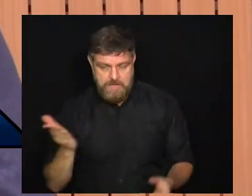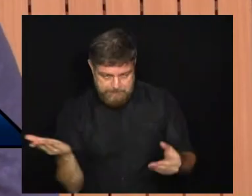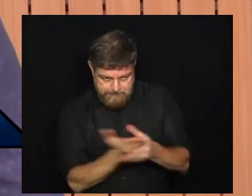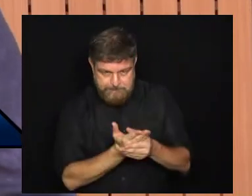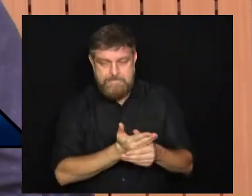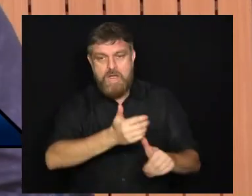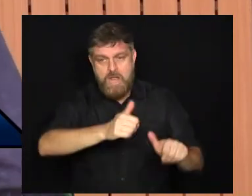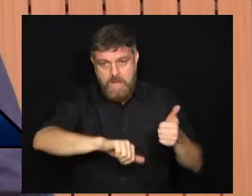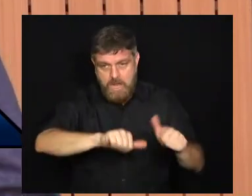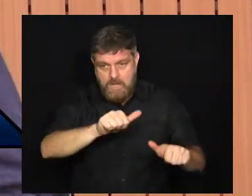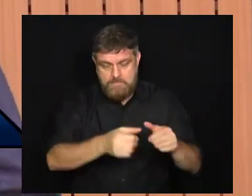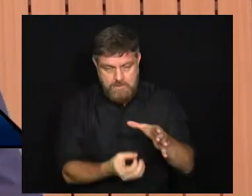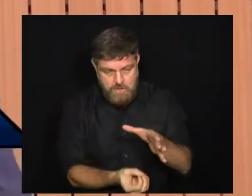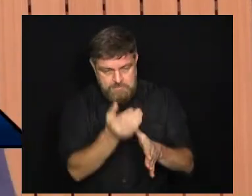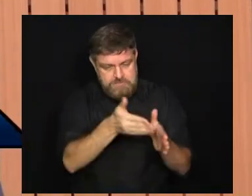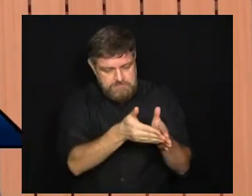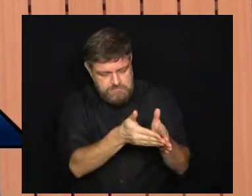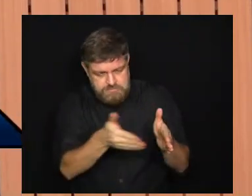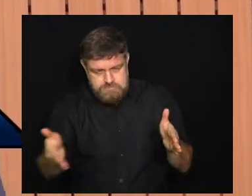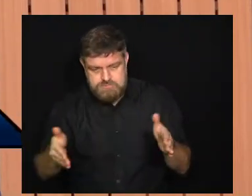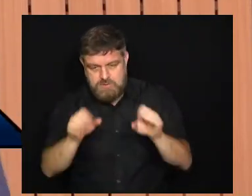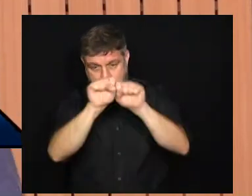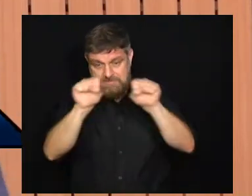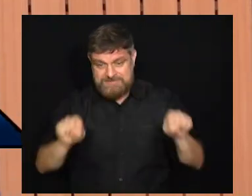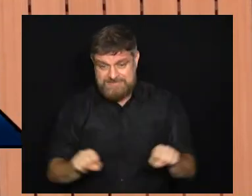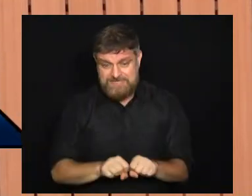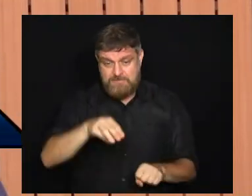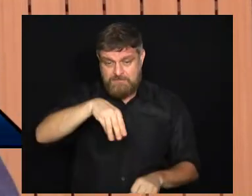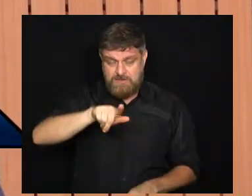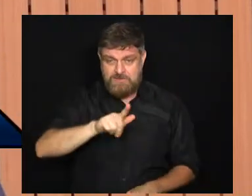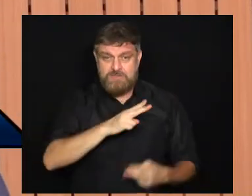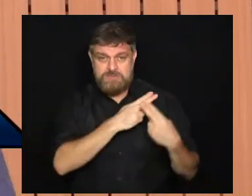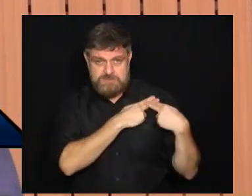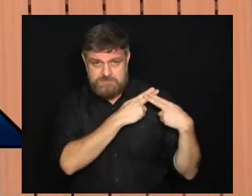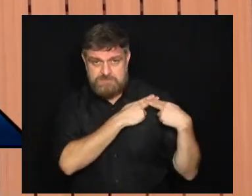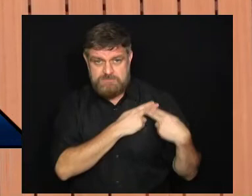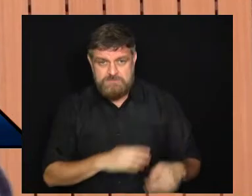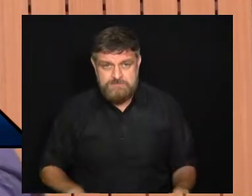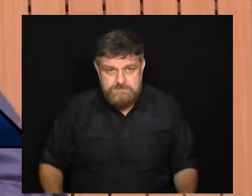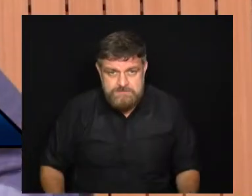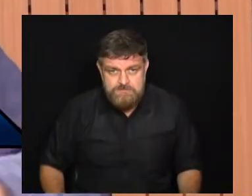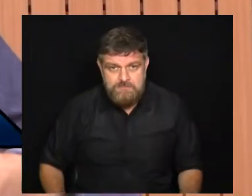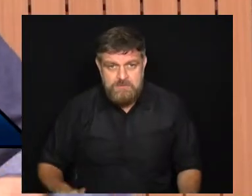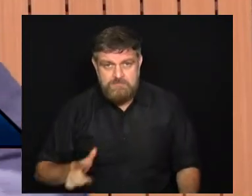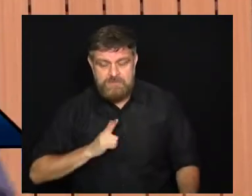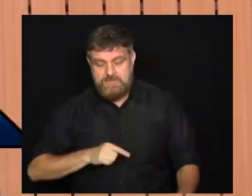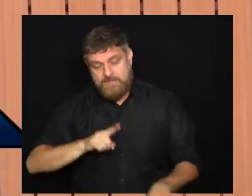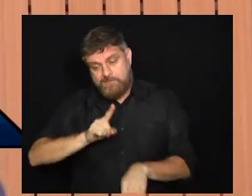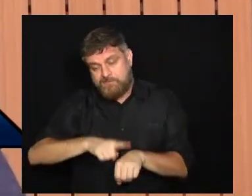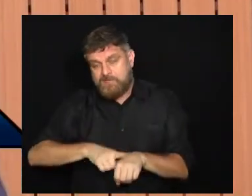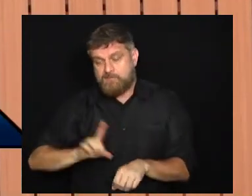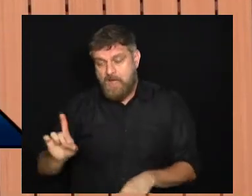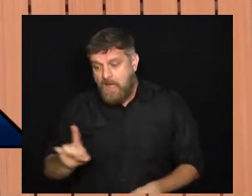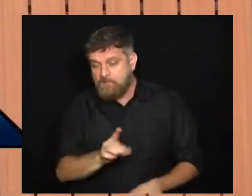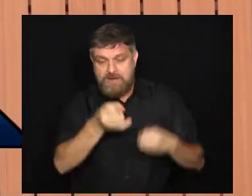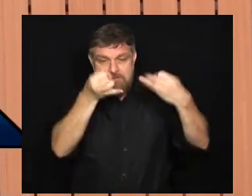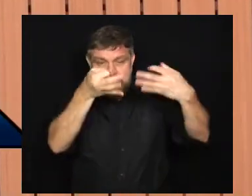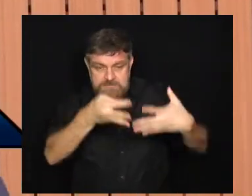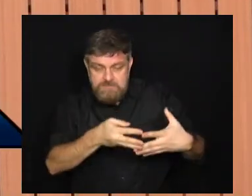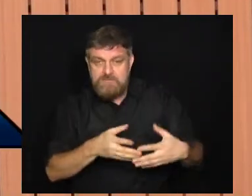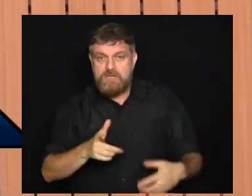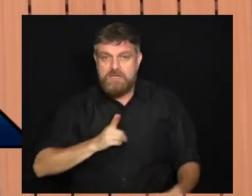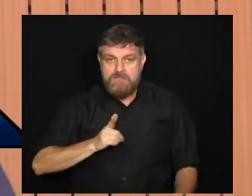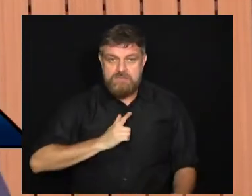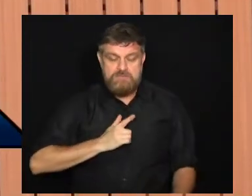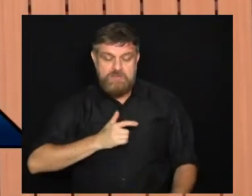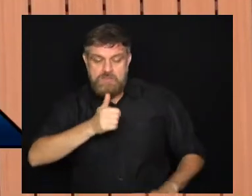foi instaurado pela rede Mário Gatti. Agora, acho que a servidora tem que ter o direito à ampla defesa, né? As apurações têm que ser feitas com muito